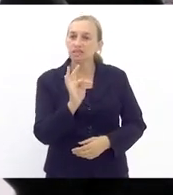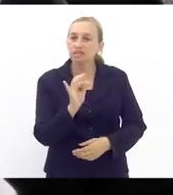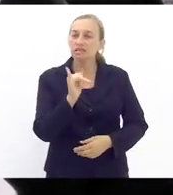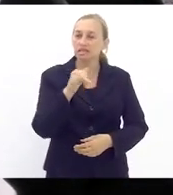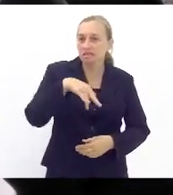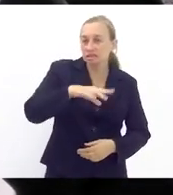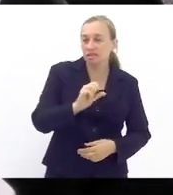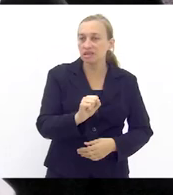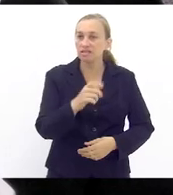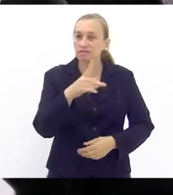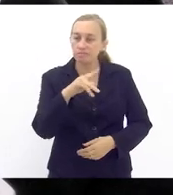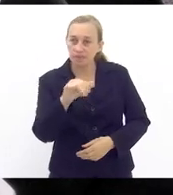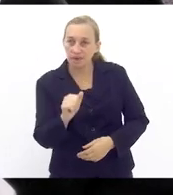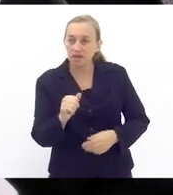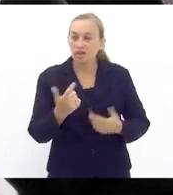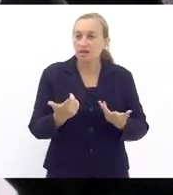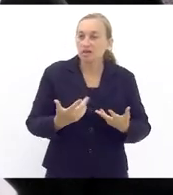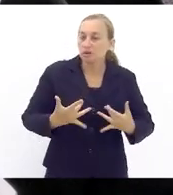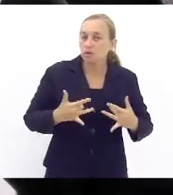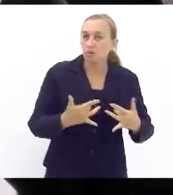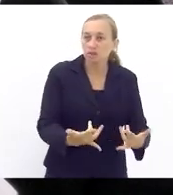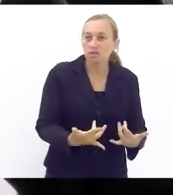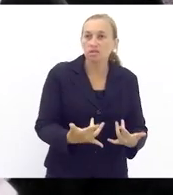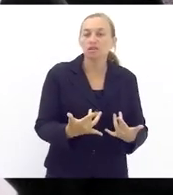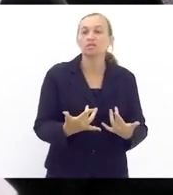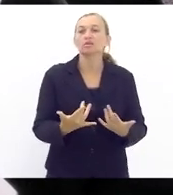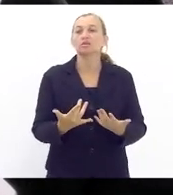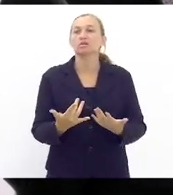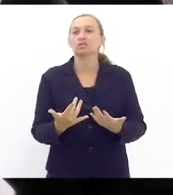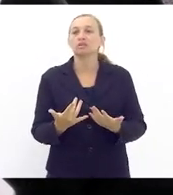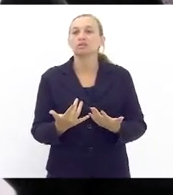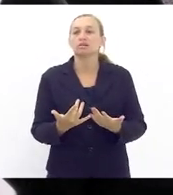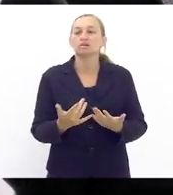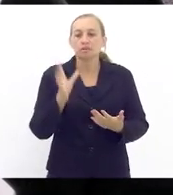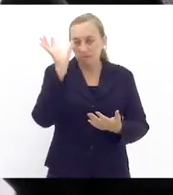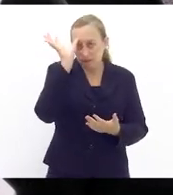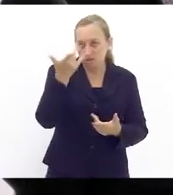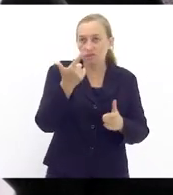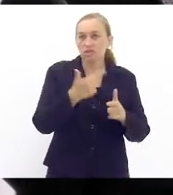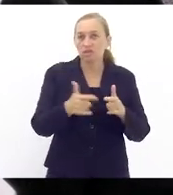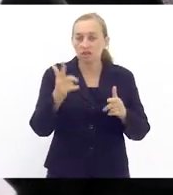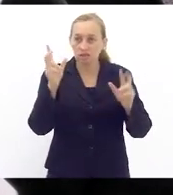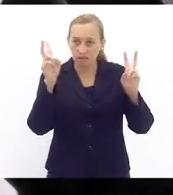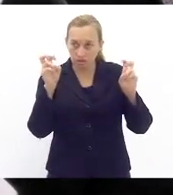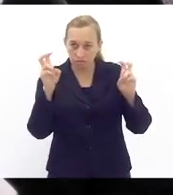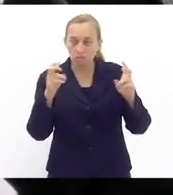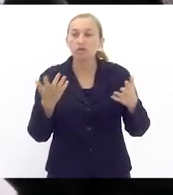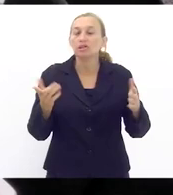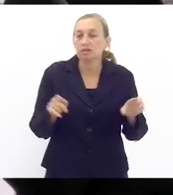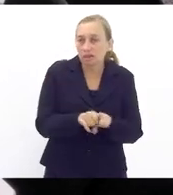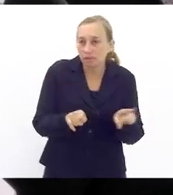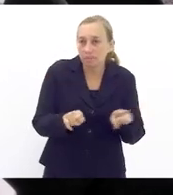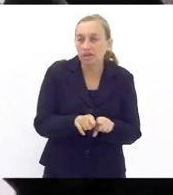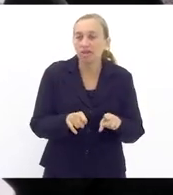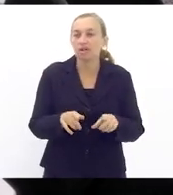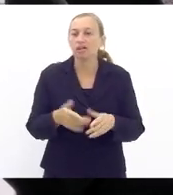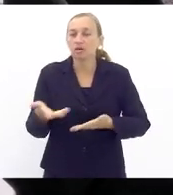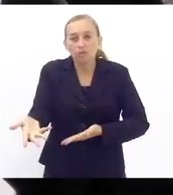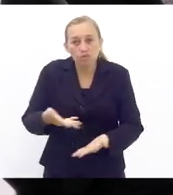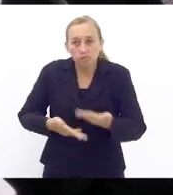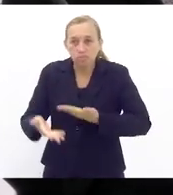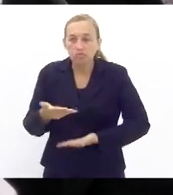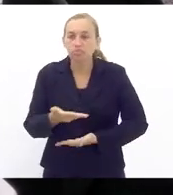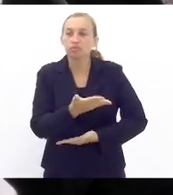e se mostrou completamente solista totalmente sua lista para resolver essa questão então saber também e eu compartilho